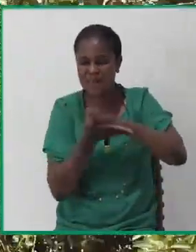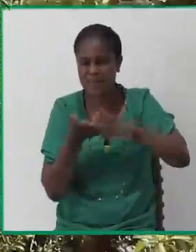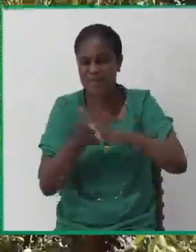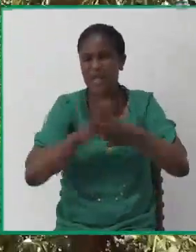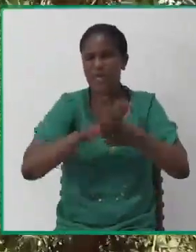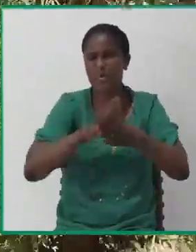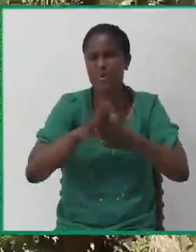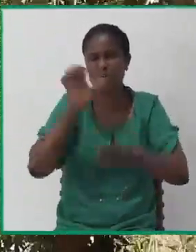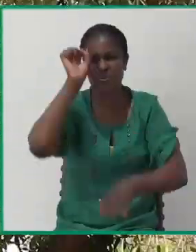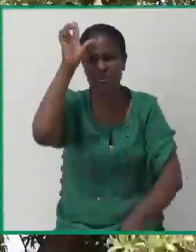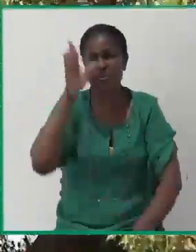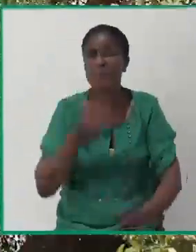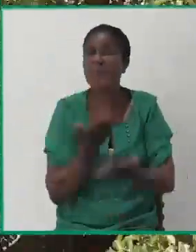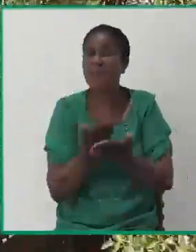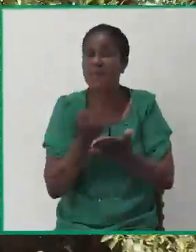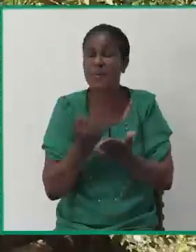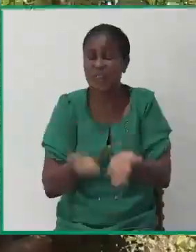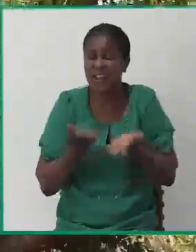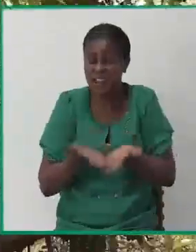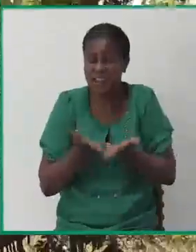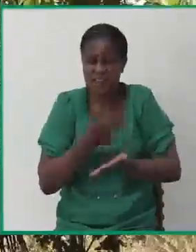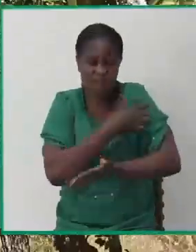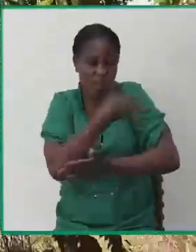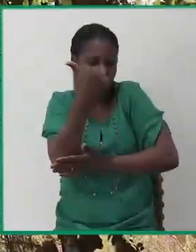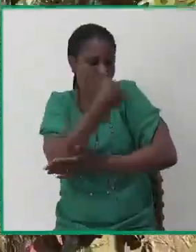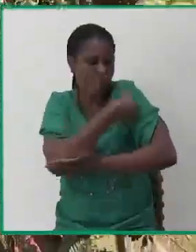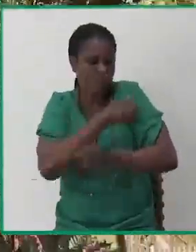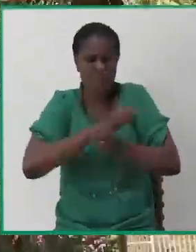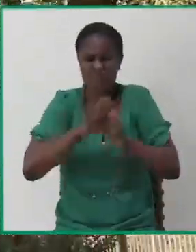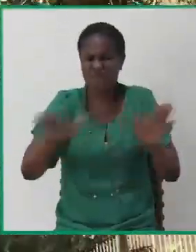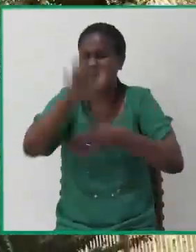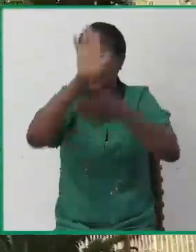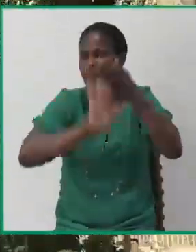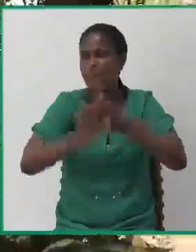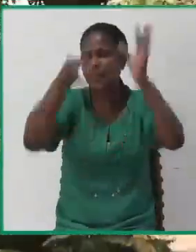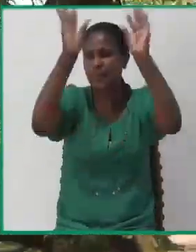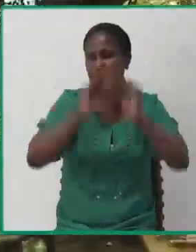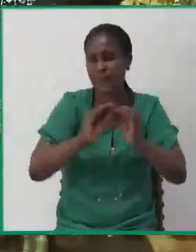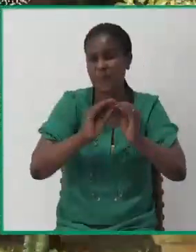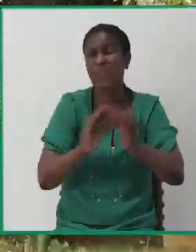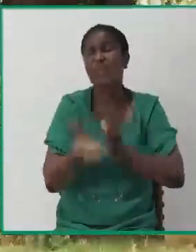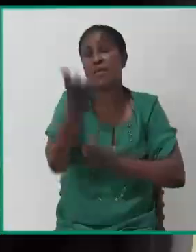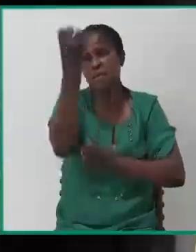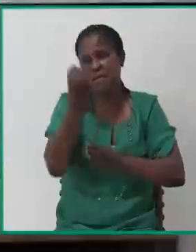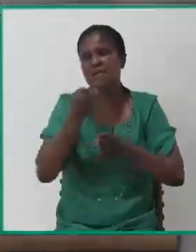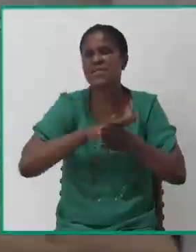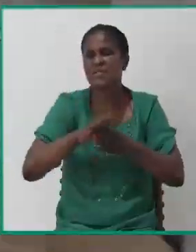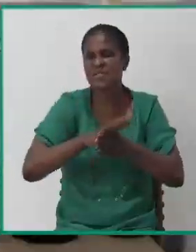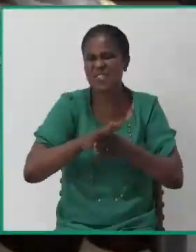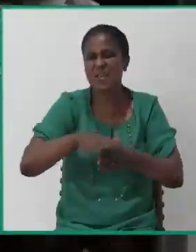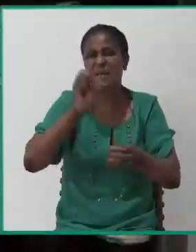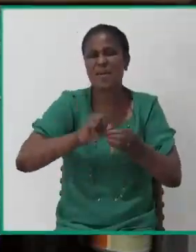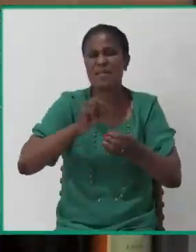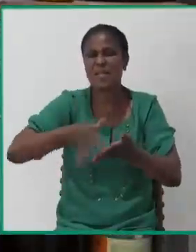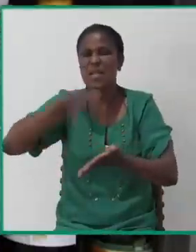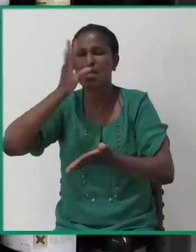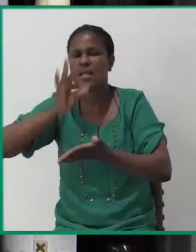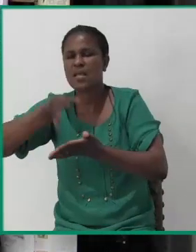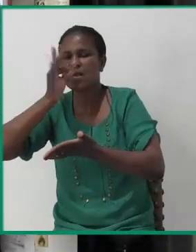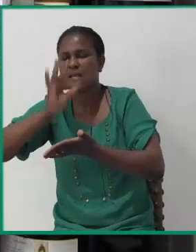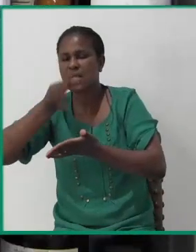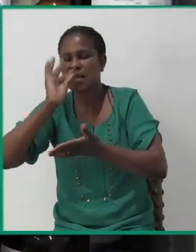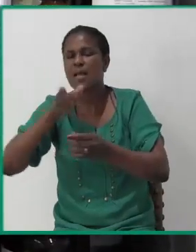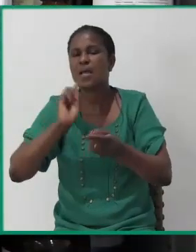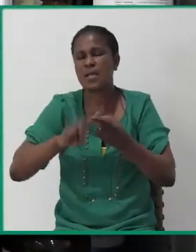tradicional, uma vez que ainda não existe vacina contra a Covid-19 e podem ser usadas para preparar chás